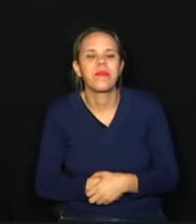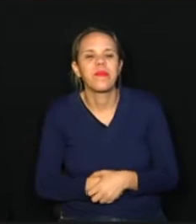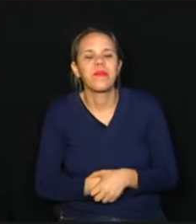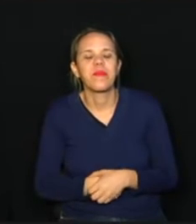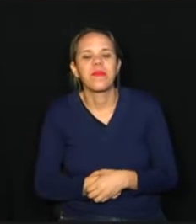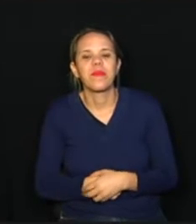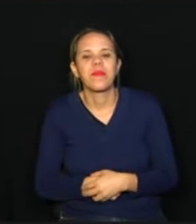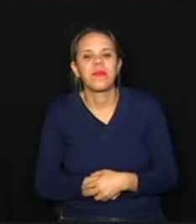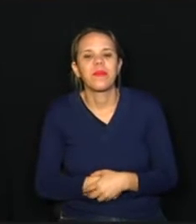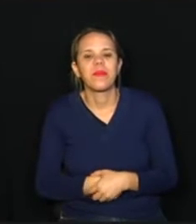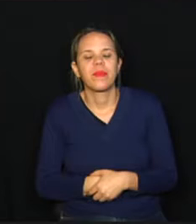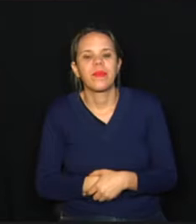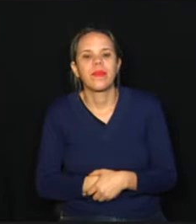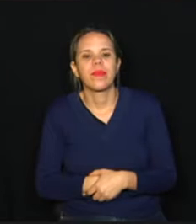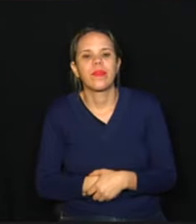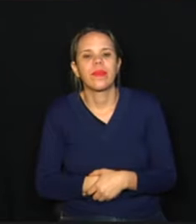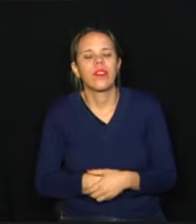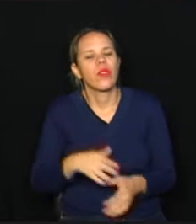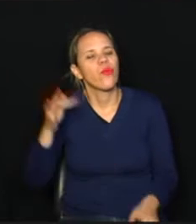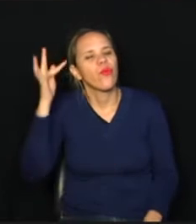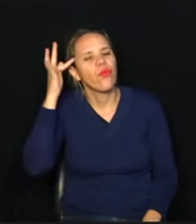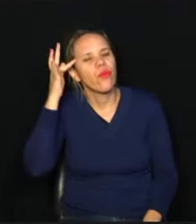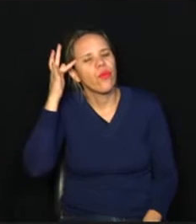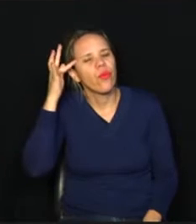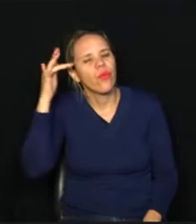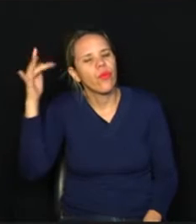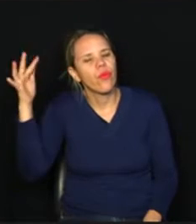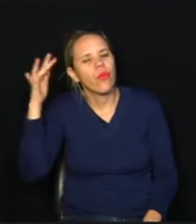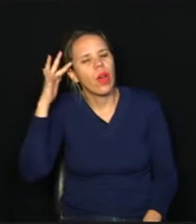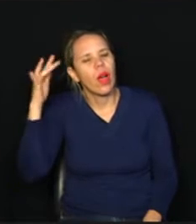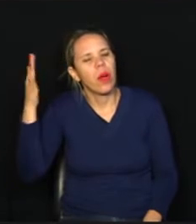aquela fábula que ficou muito famosa